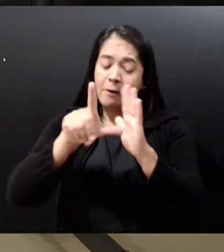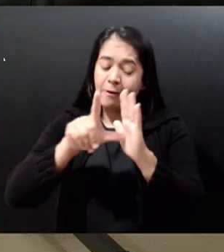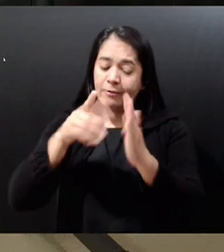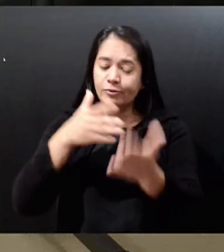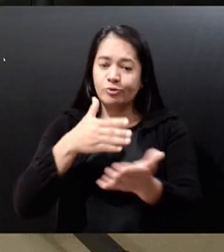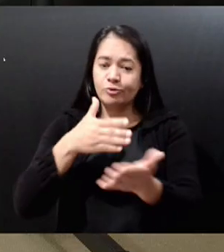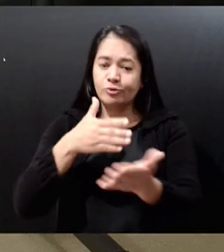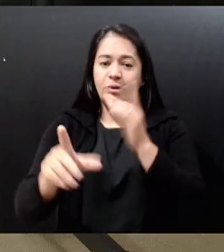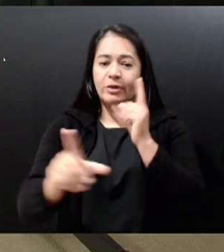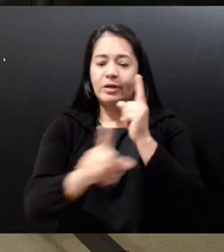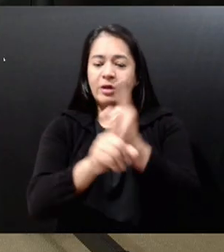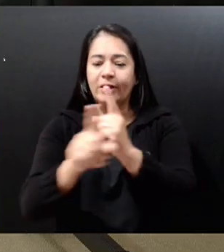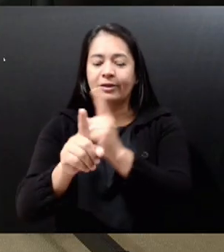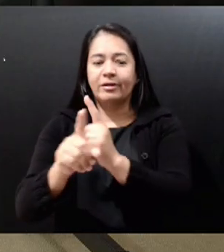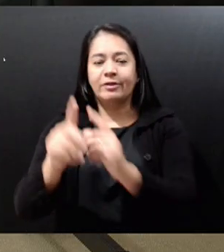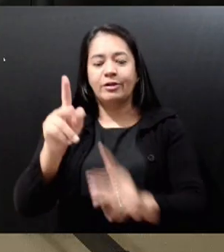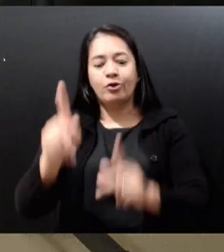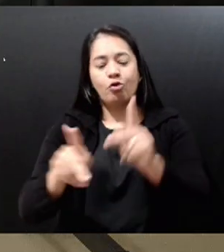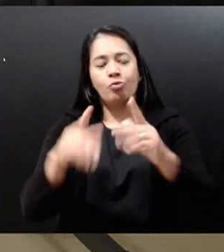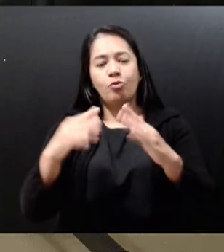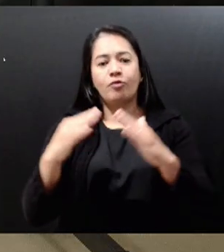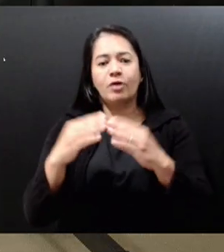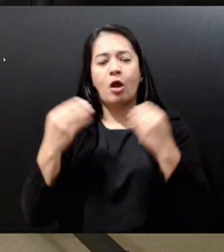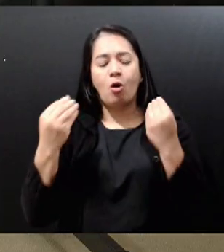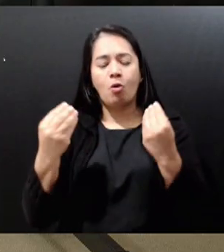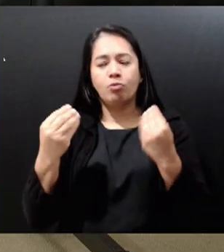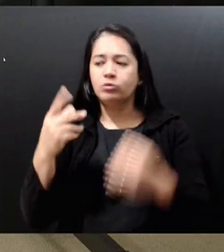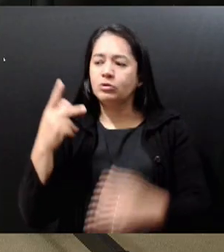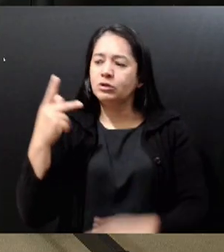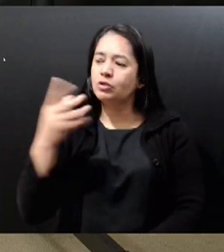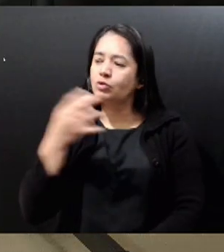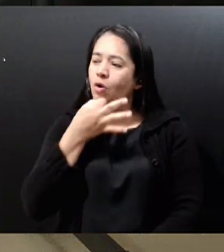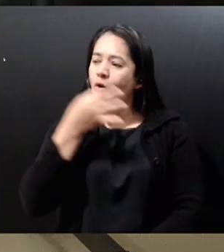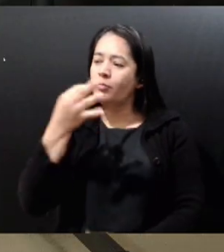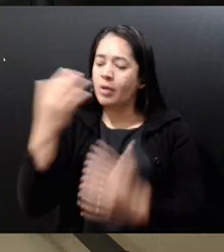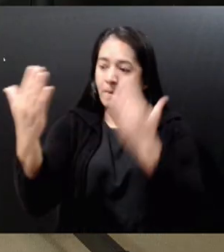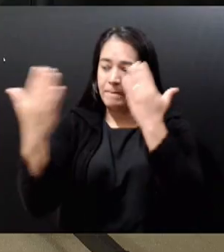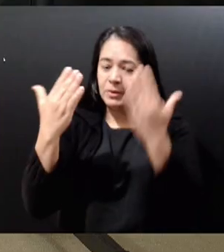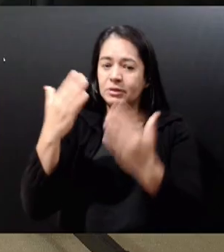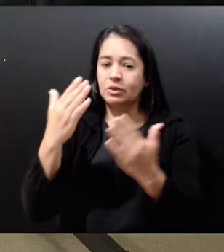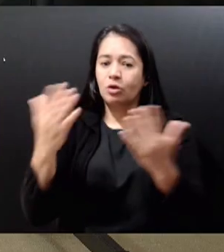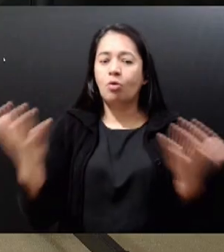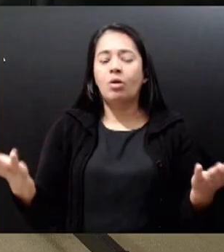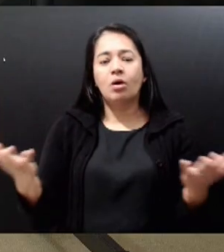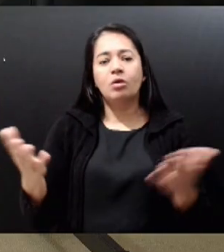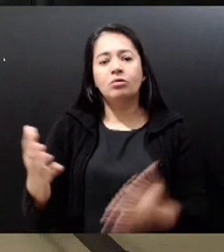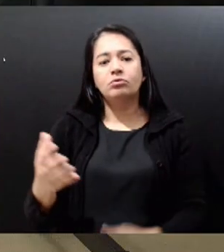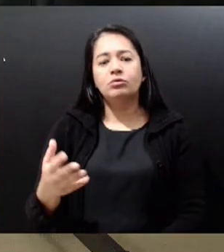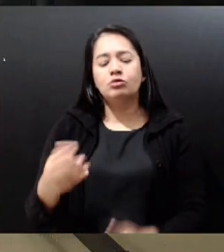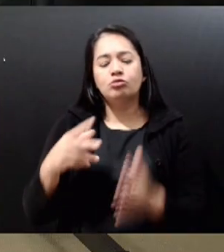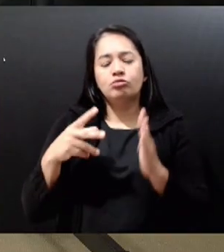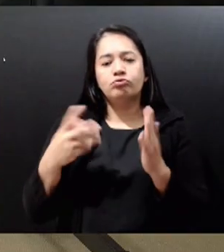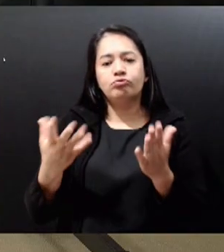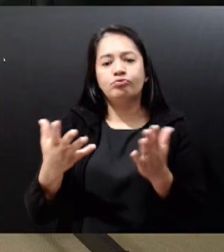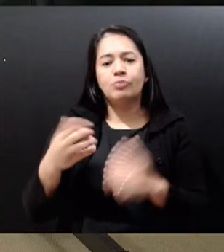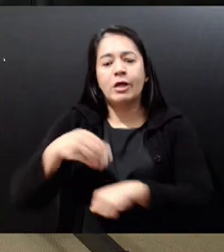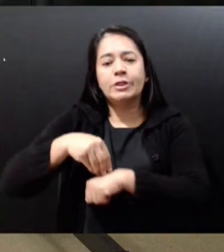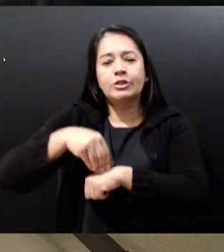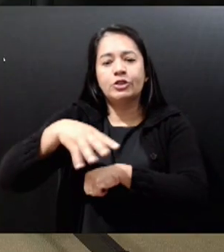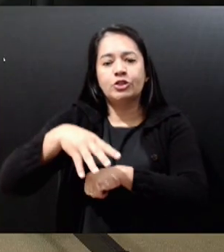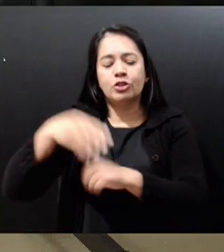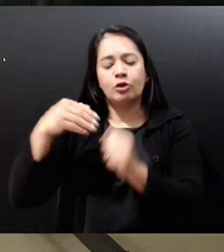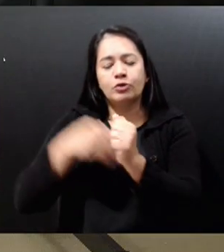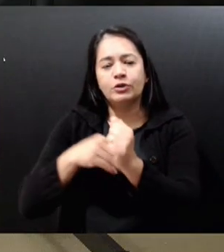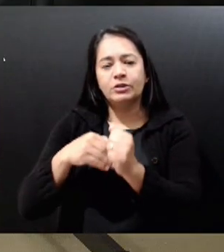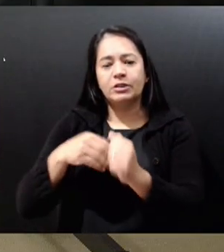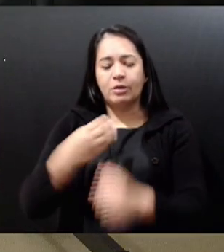visão psicológica, né? Qual que é essa chave para uma convivência saudável, pertencimento para os filhos, além